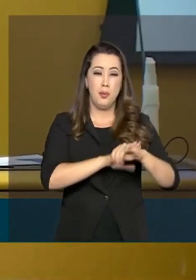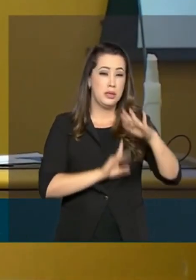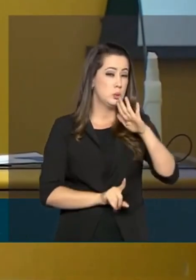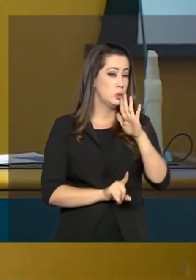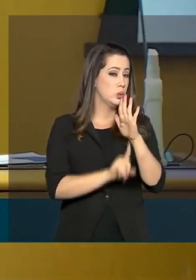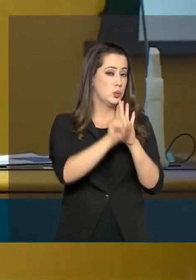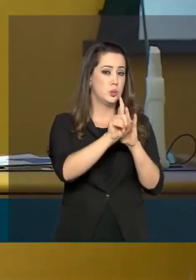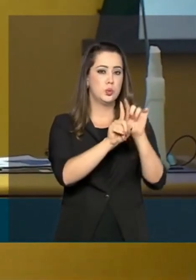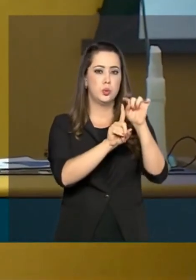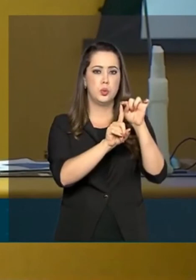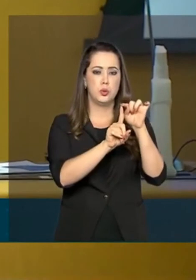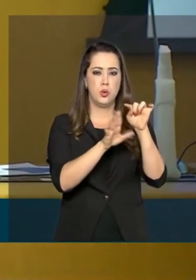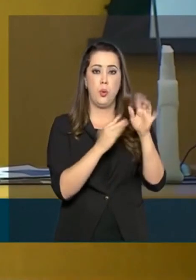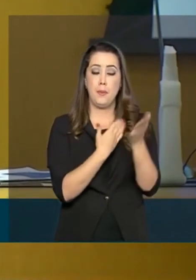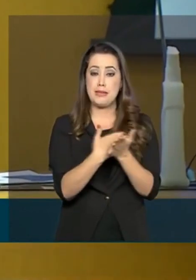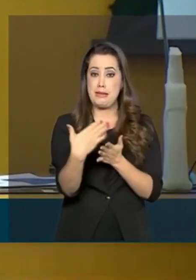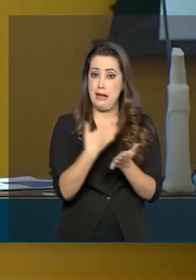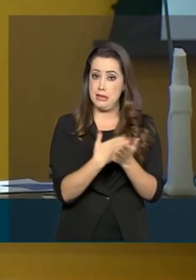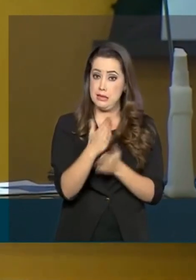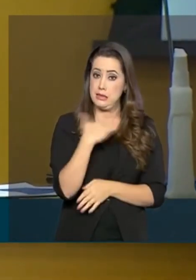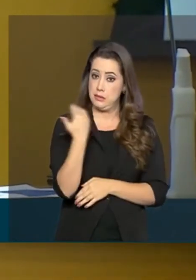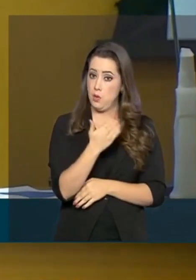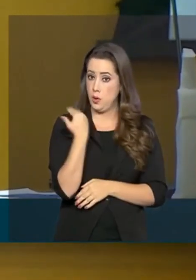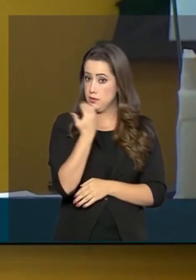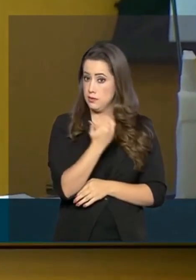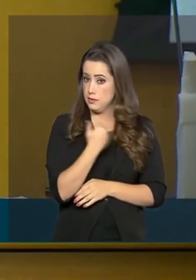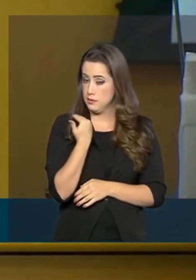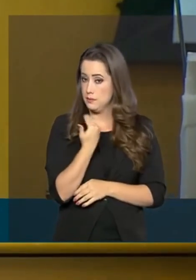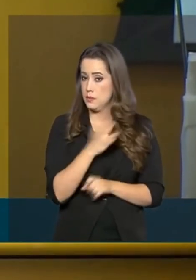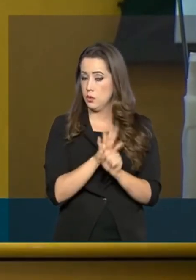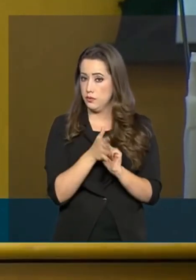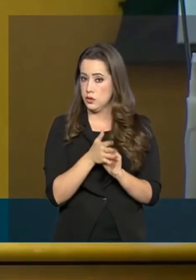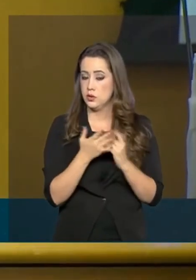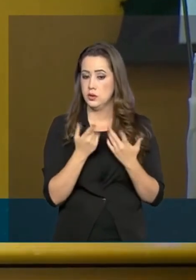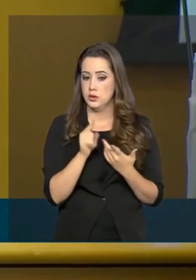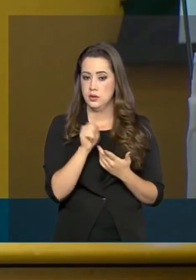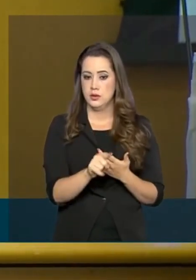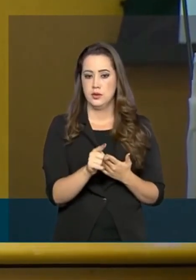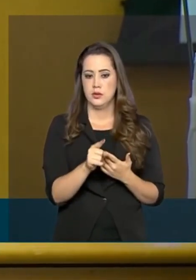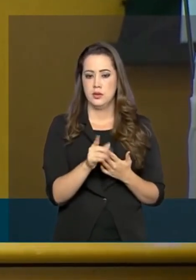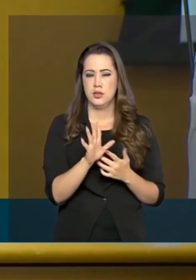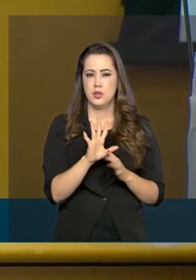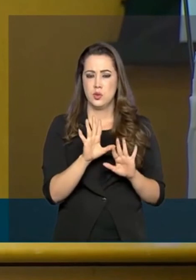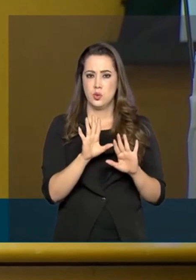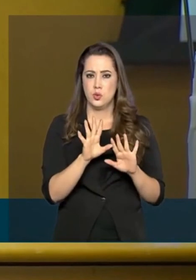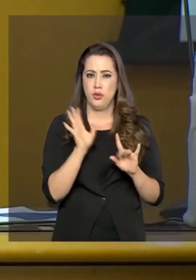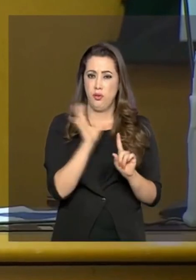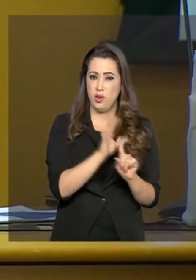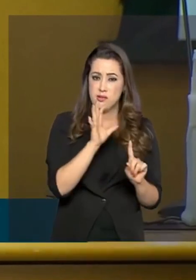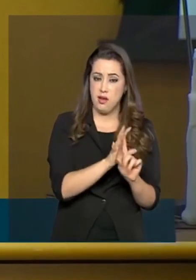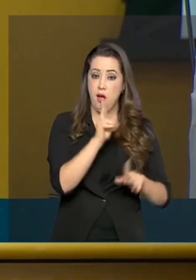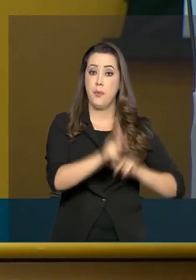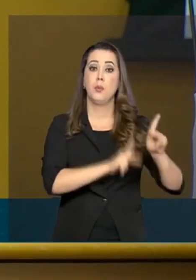onde iniciasse as mortes pela Covid-19, isso ia fazer um grande reflexo na população